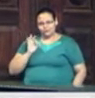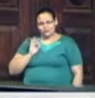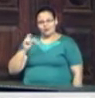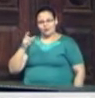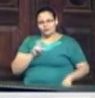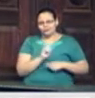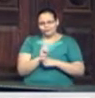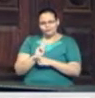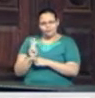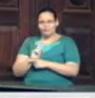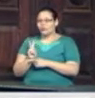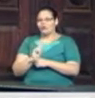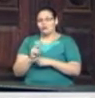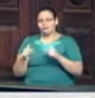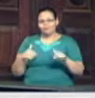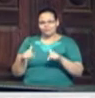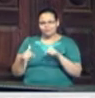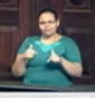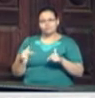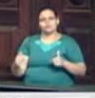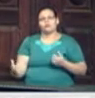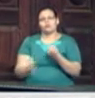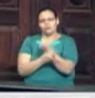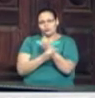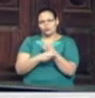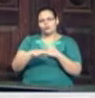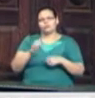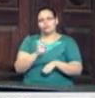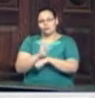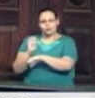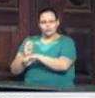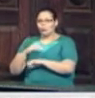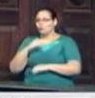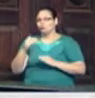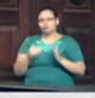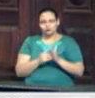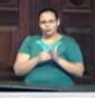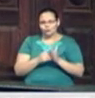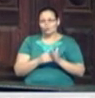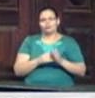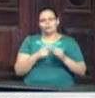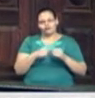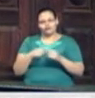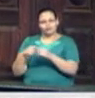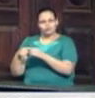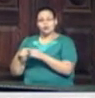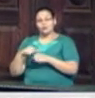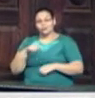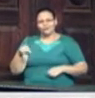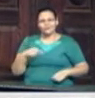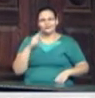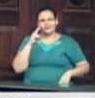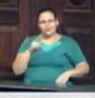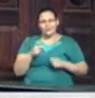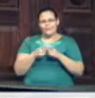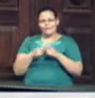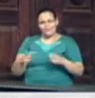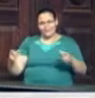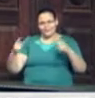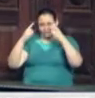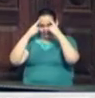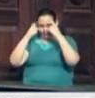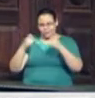o seu serviço de segurança nesse Estado em todos os nossos municípios. Todos os dias nós vemos o aumento da